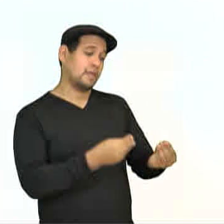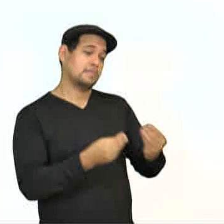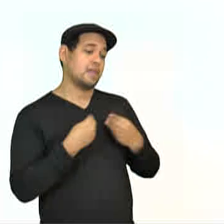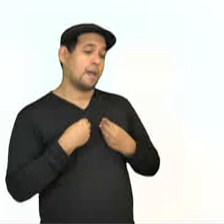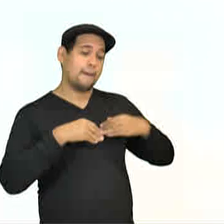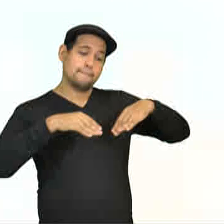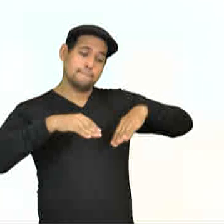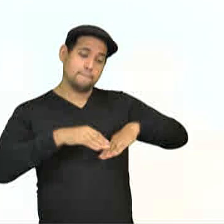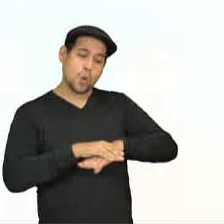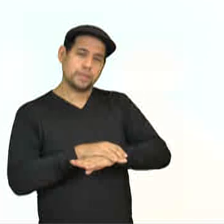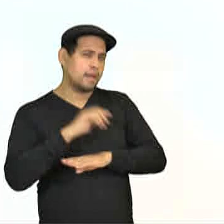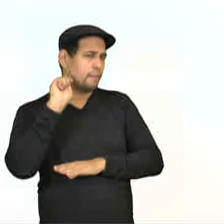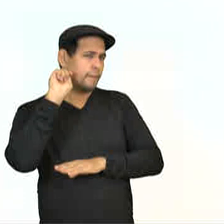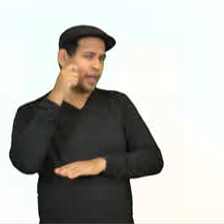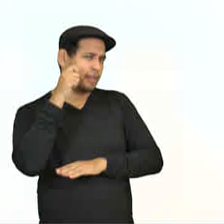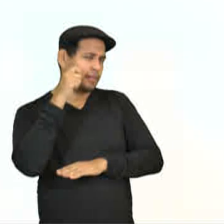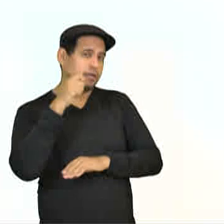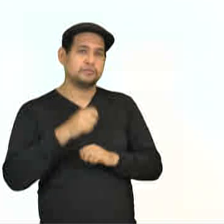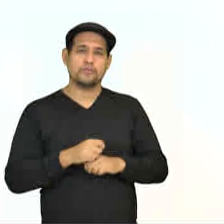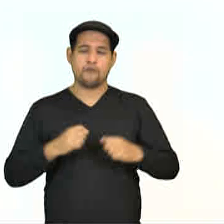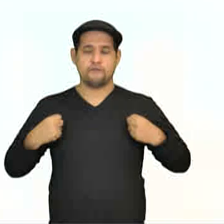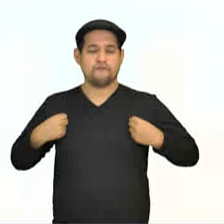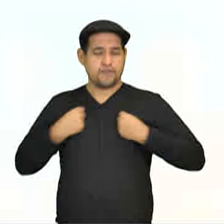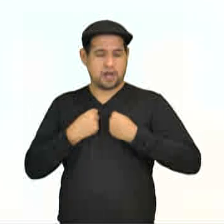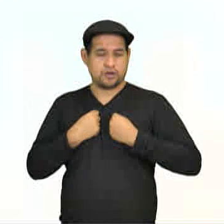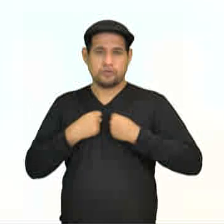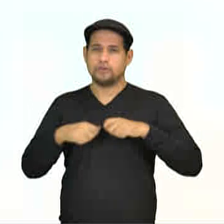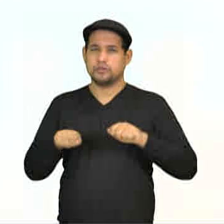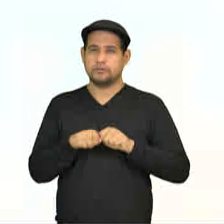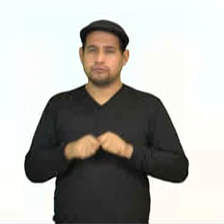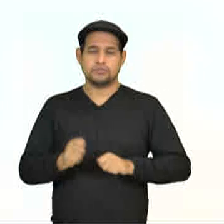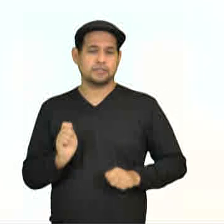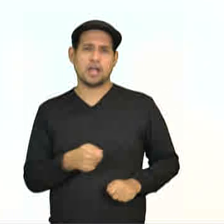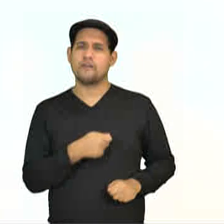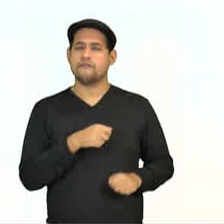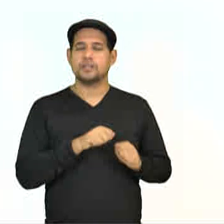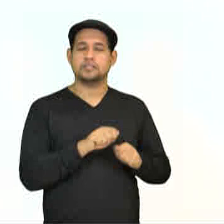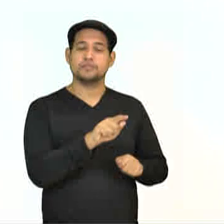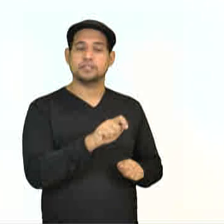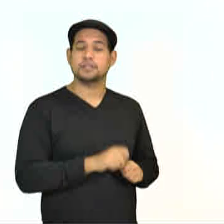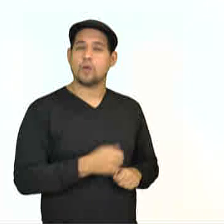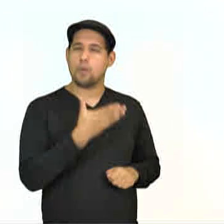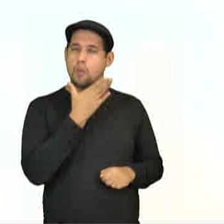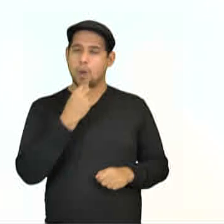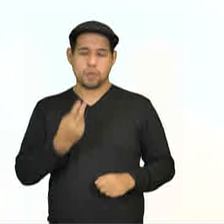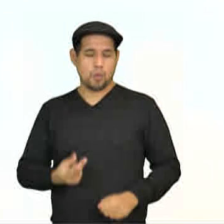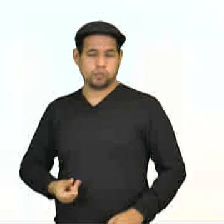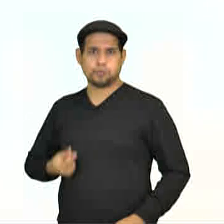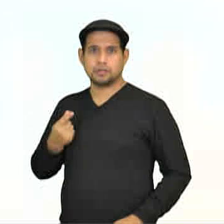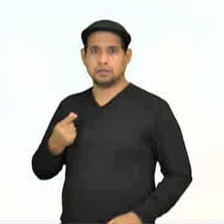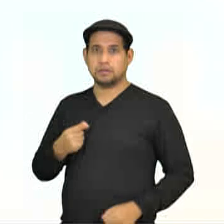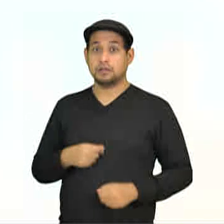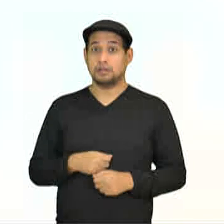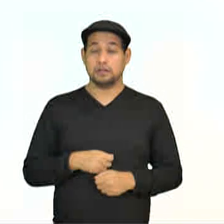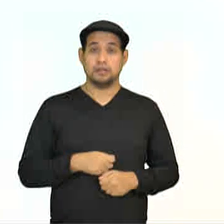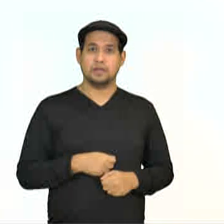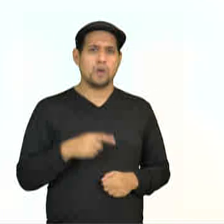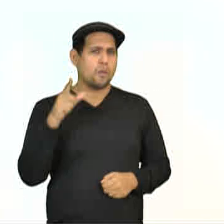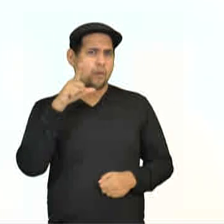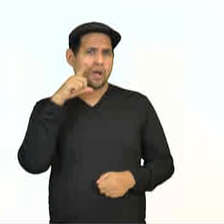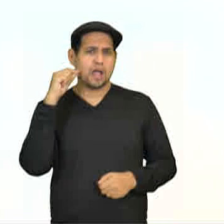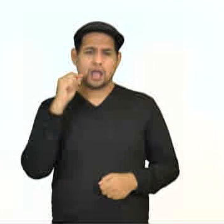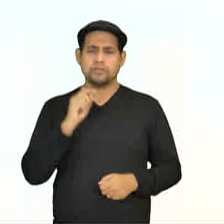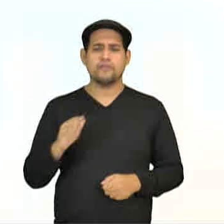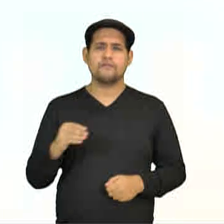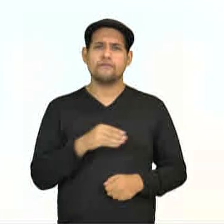pretas, um fardo e um saco, farei de ti um homem rico." O gato das botas